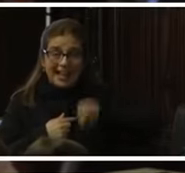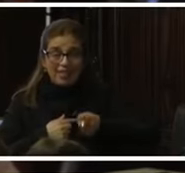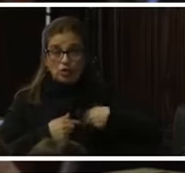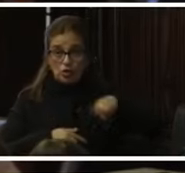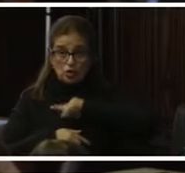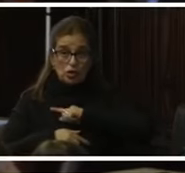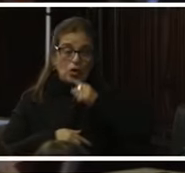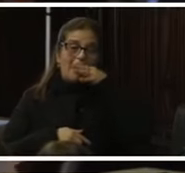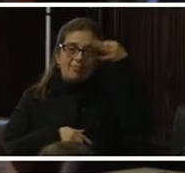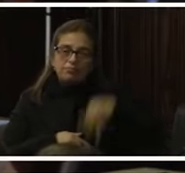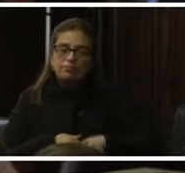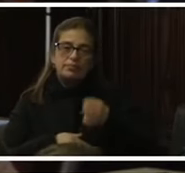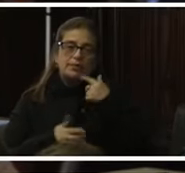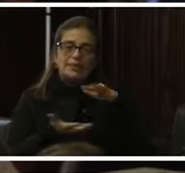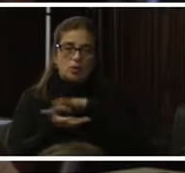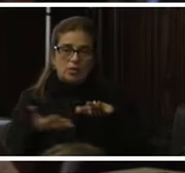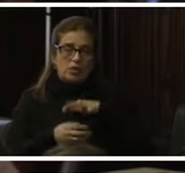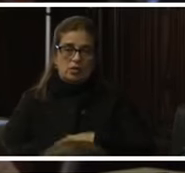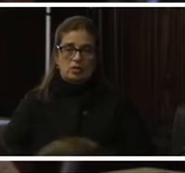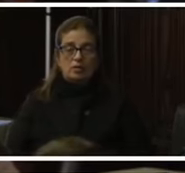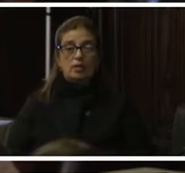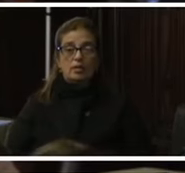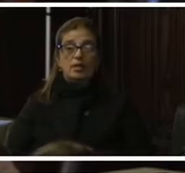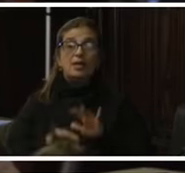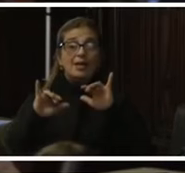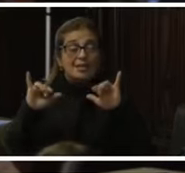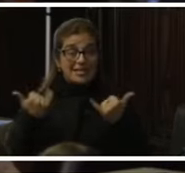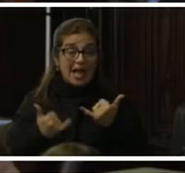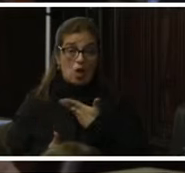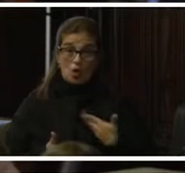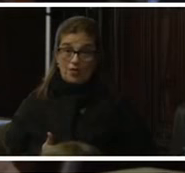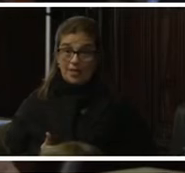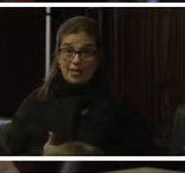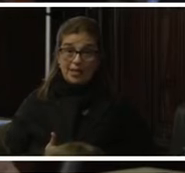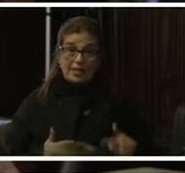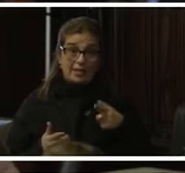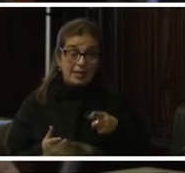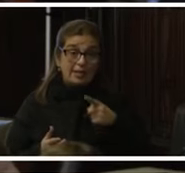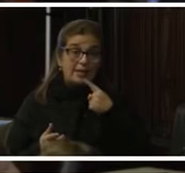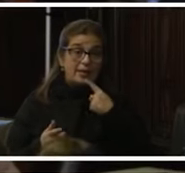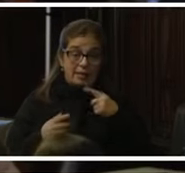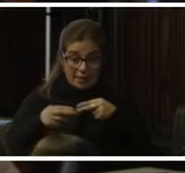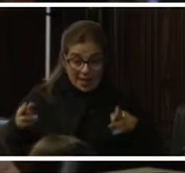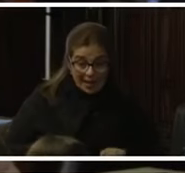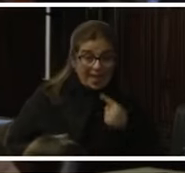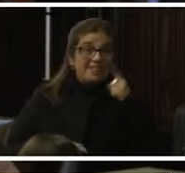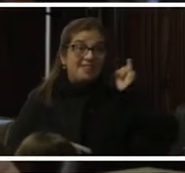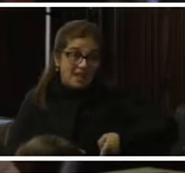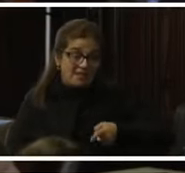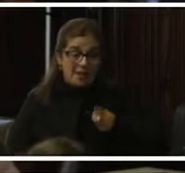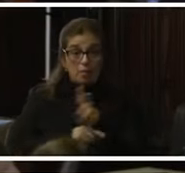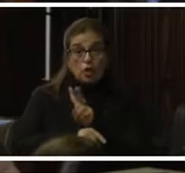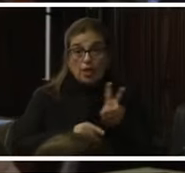historicamente conquistado por esses povos já o poder executivo aquele que possui o dever constitucional de demarcar e proteger esta população